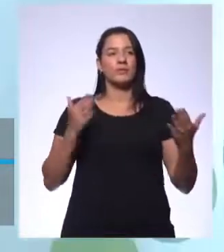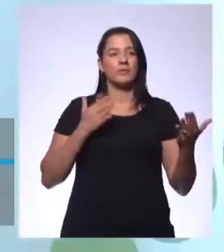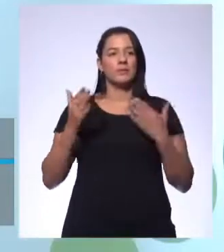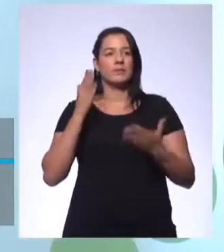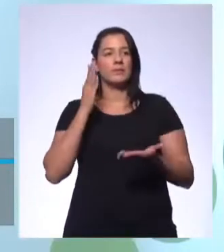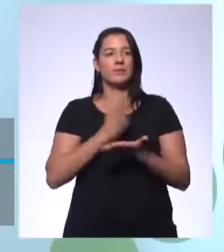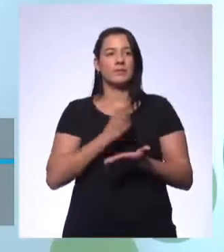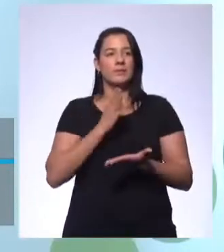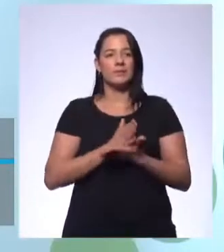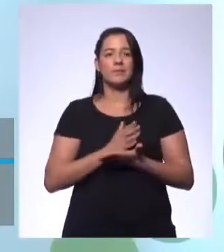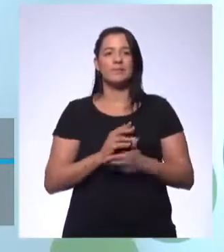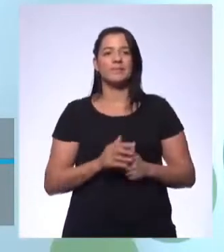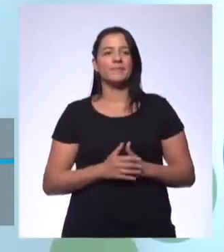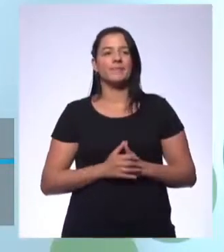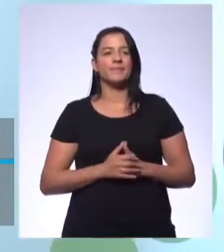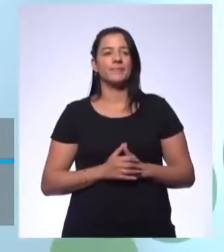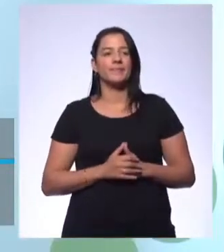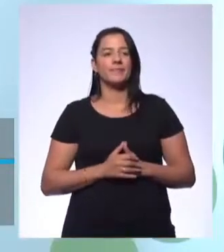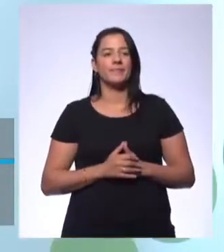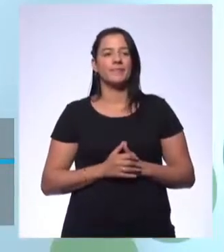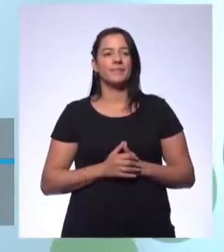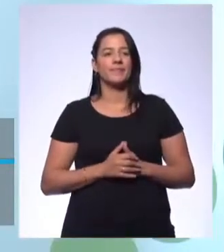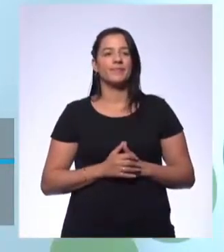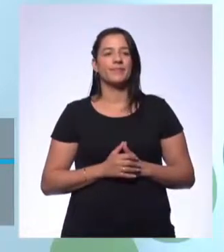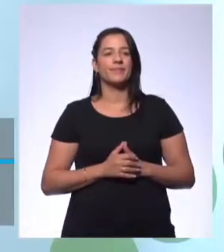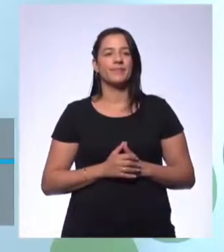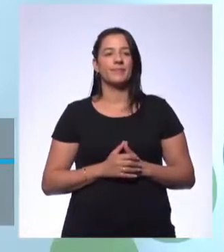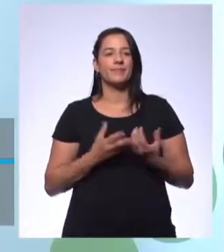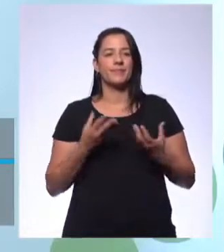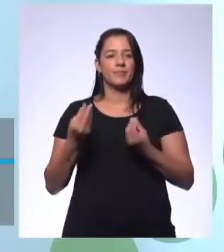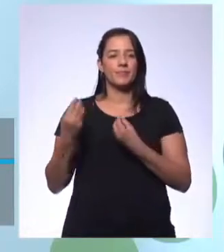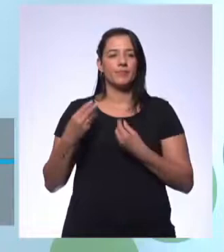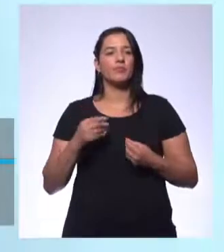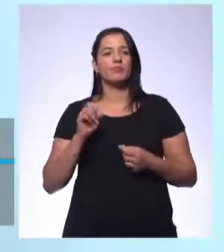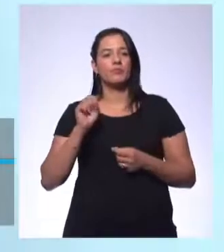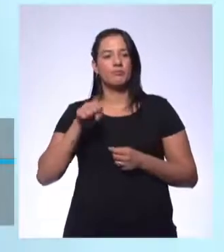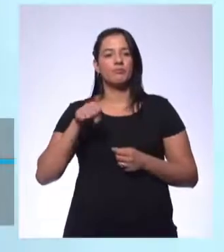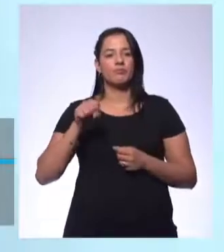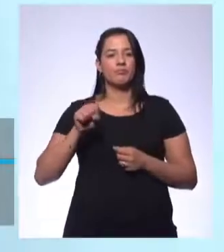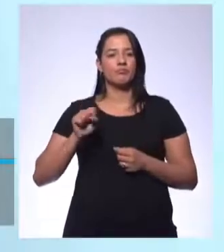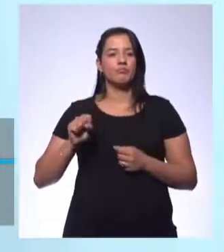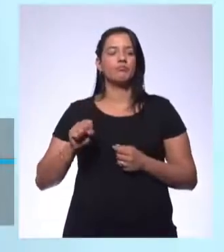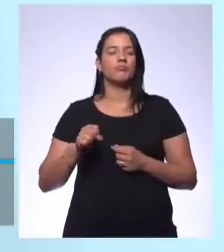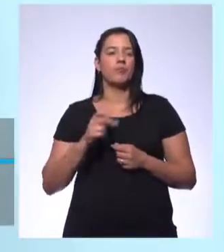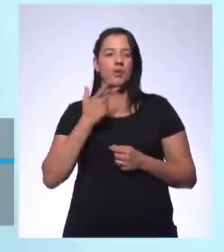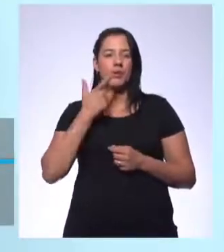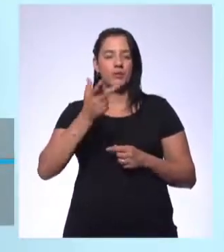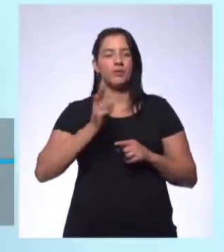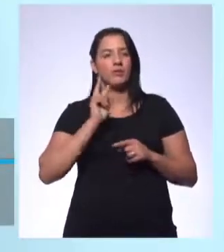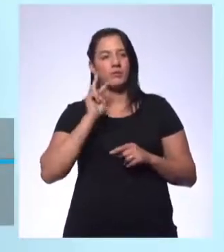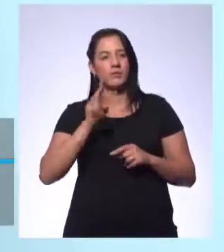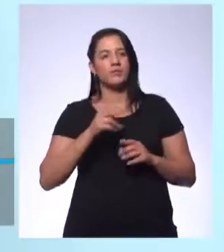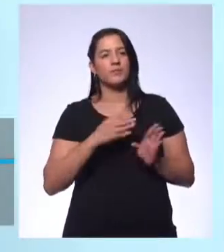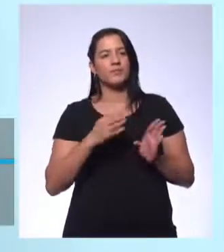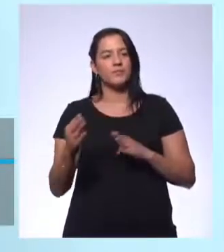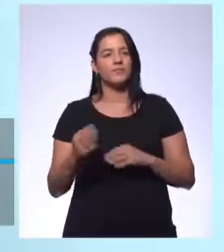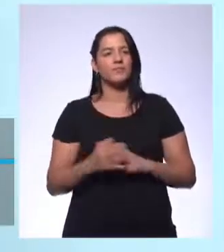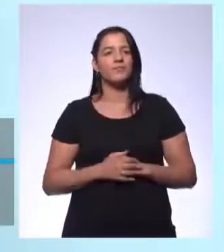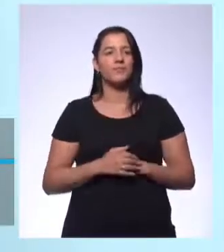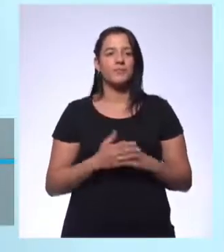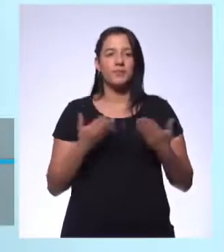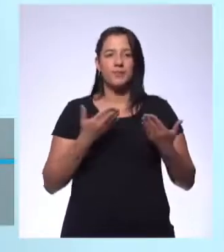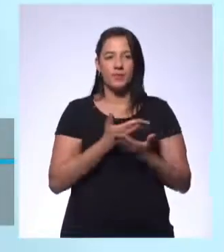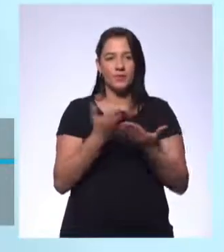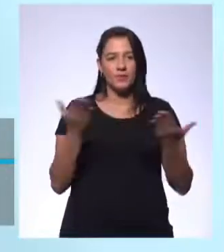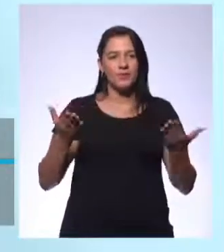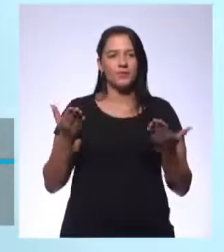Ai, que medo. É isso aí, estão bem divididos. Tá bom. Muitos assistiram. Vocês viram ali os dois lados da moeda, né? E agora é com